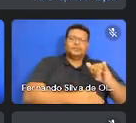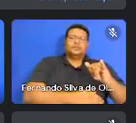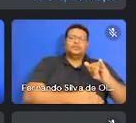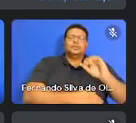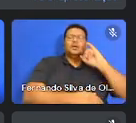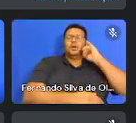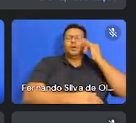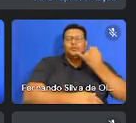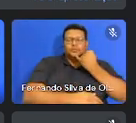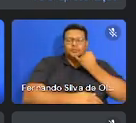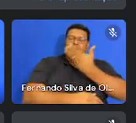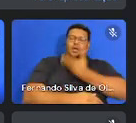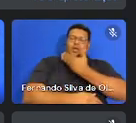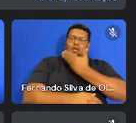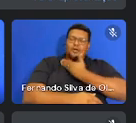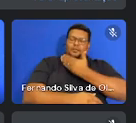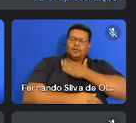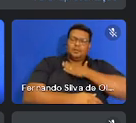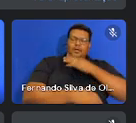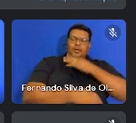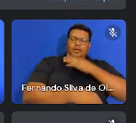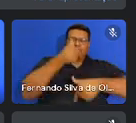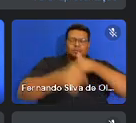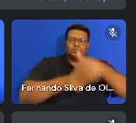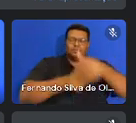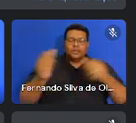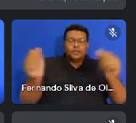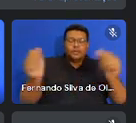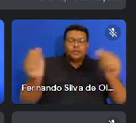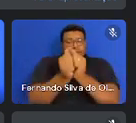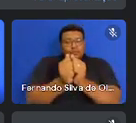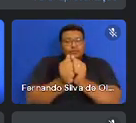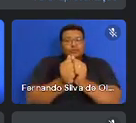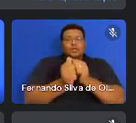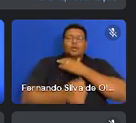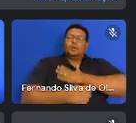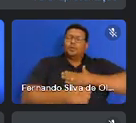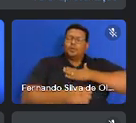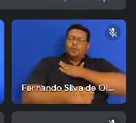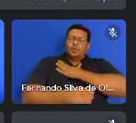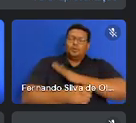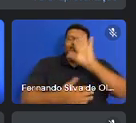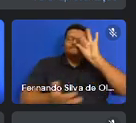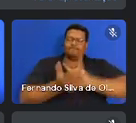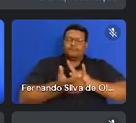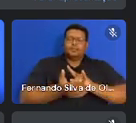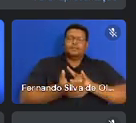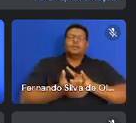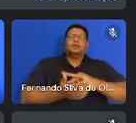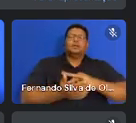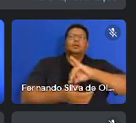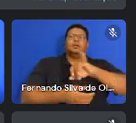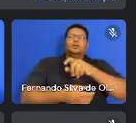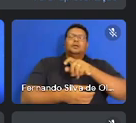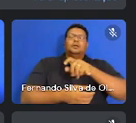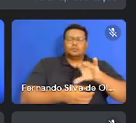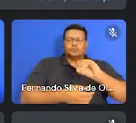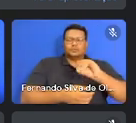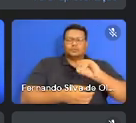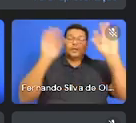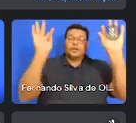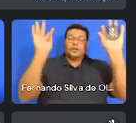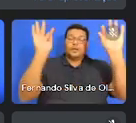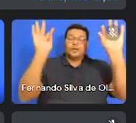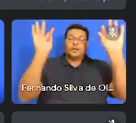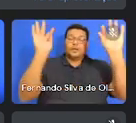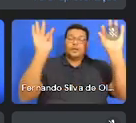meu amigo, trabalha junto comigo, eu gosto muito dele e assim estou muito feliz com o